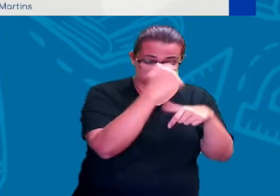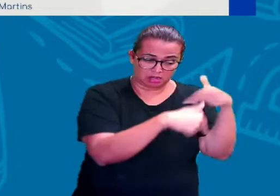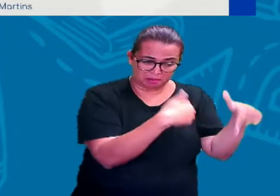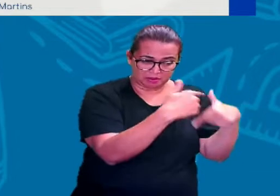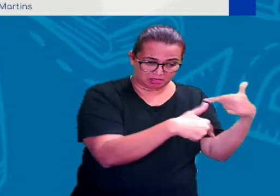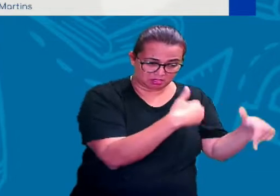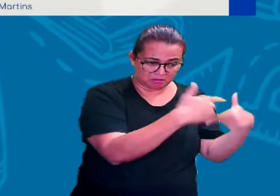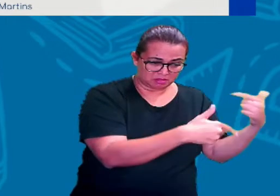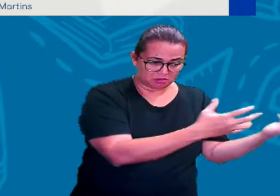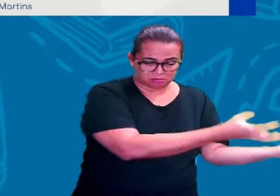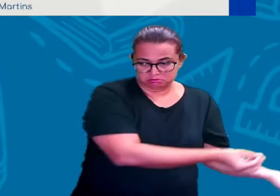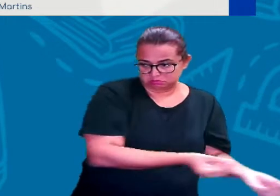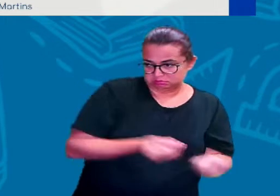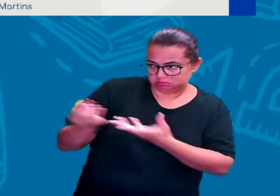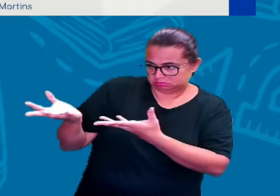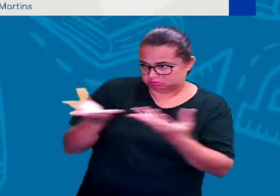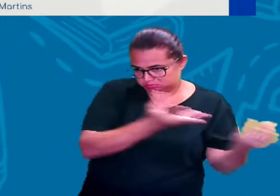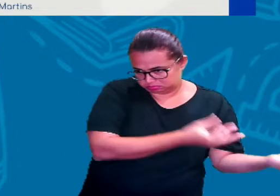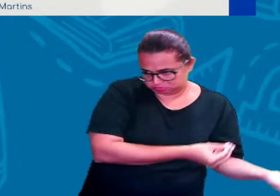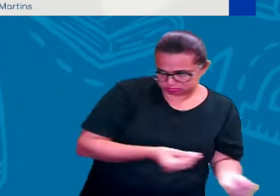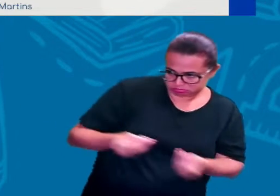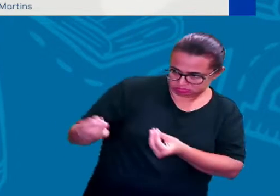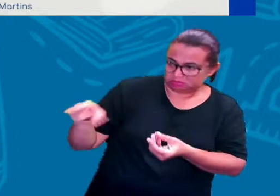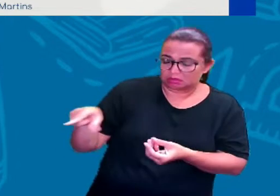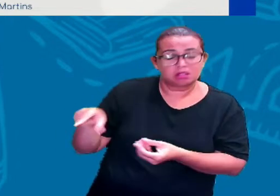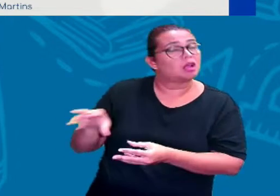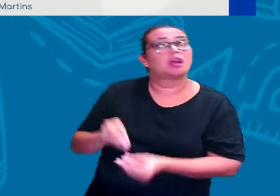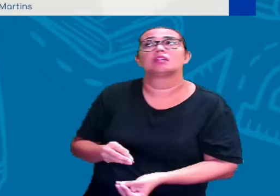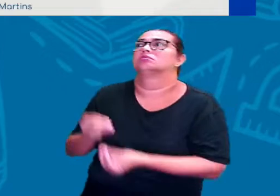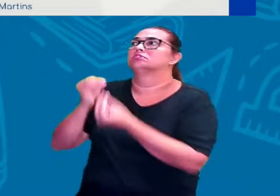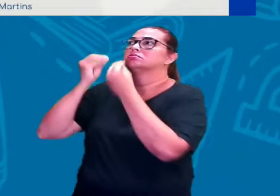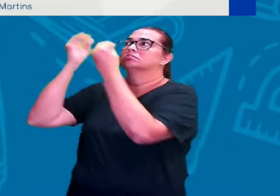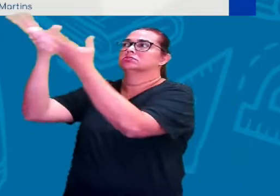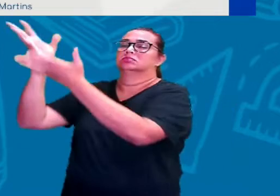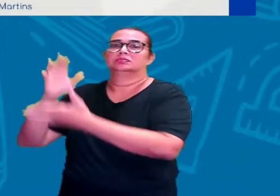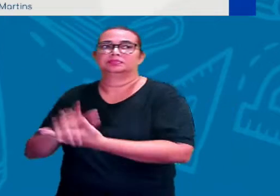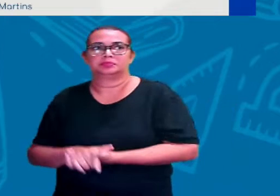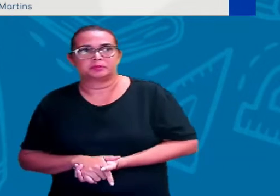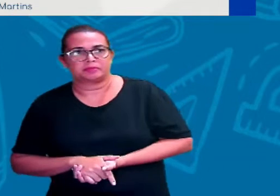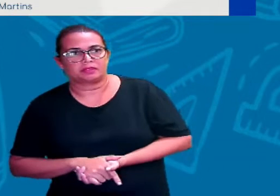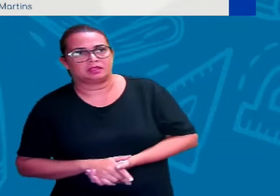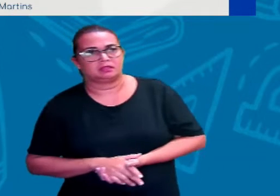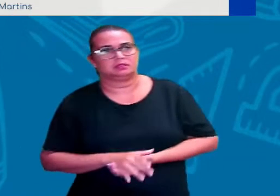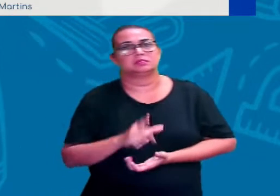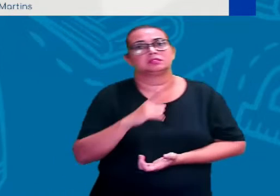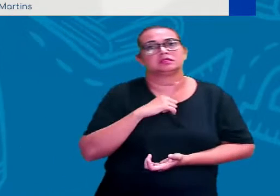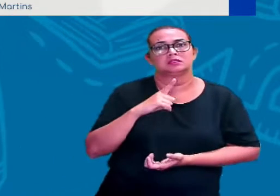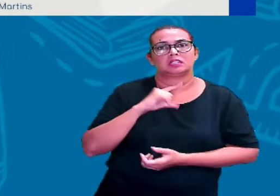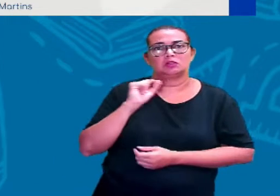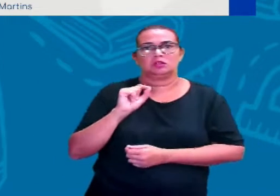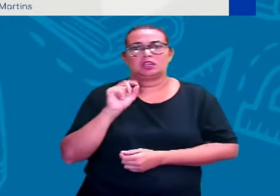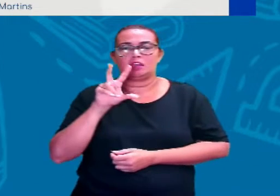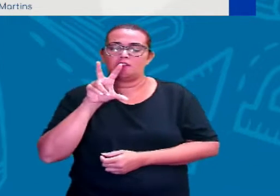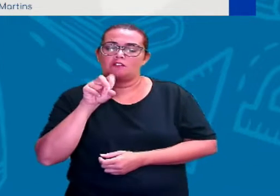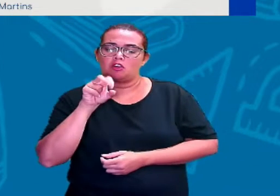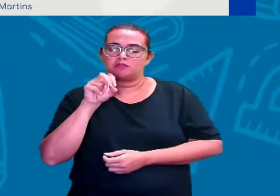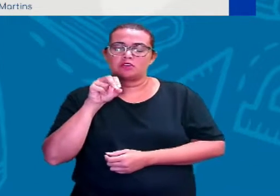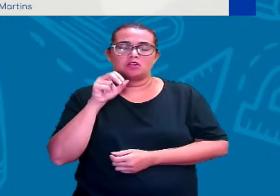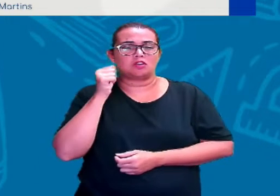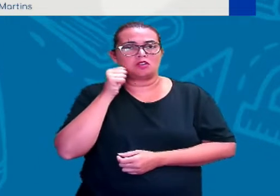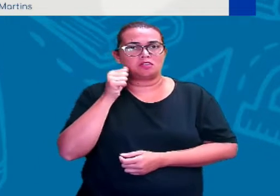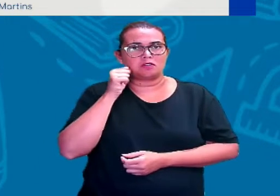essa população de descendentes, né, de pessoas que vêm, minha avó era negra, com certeza a minha bisavó